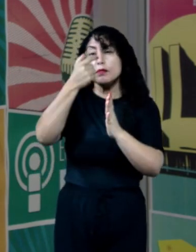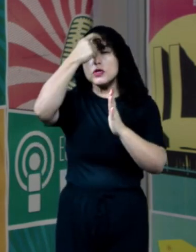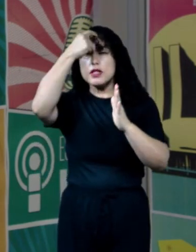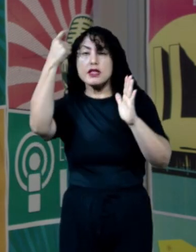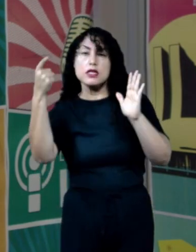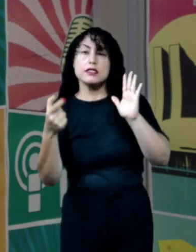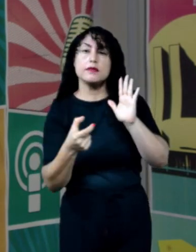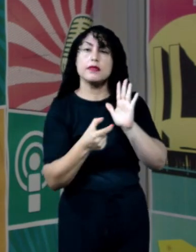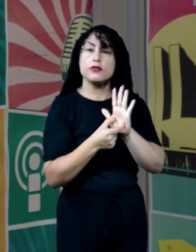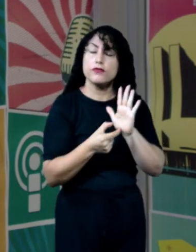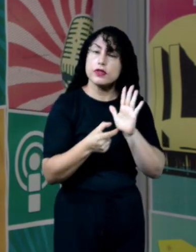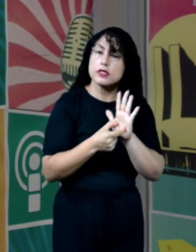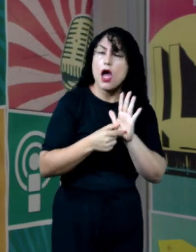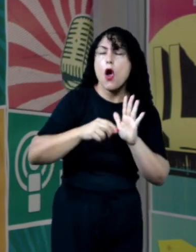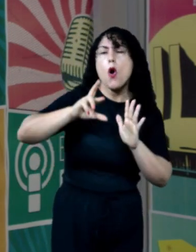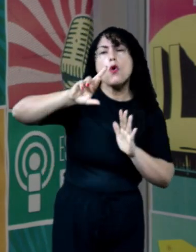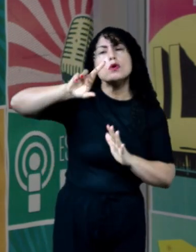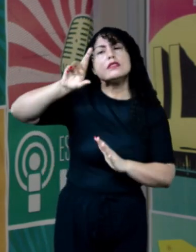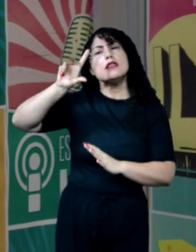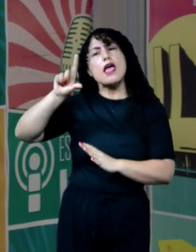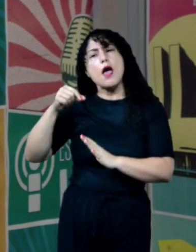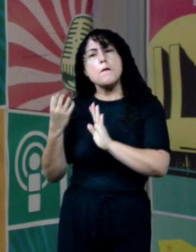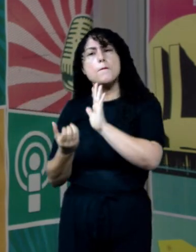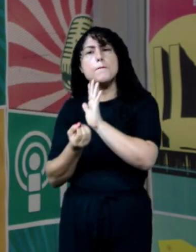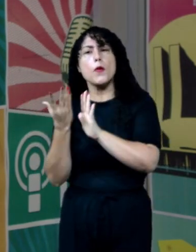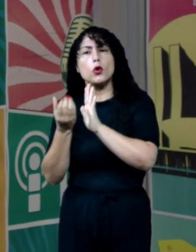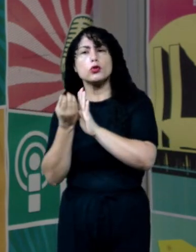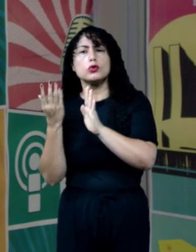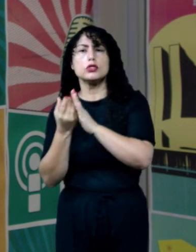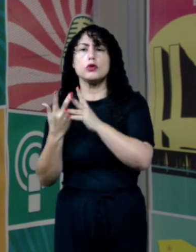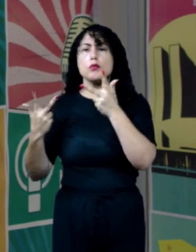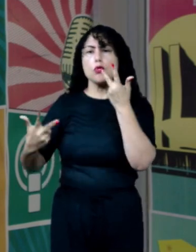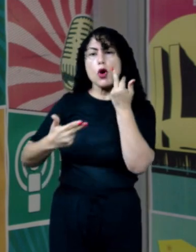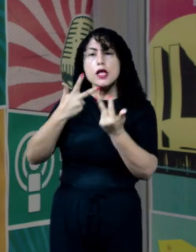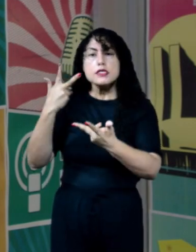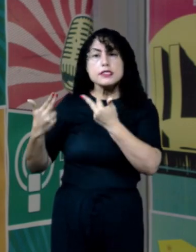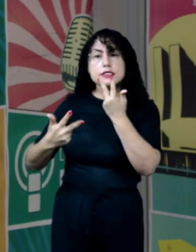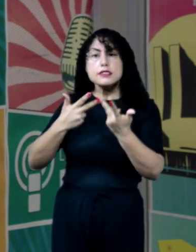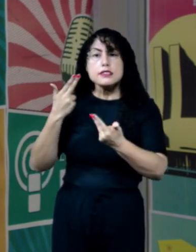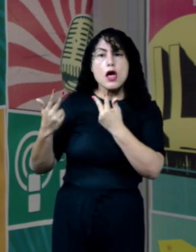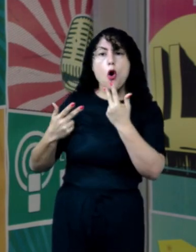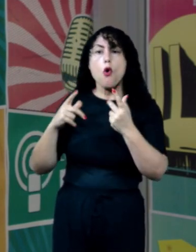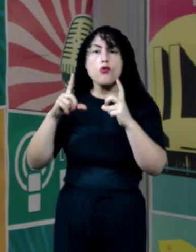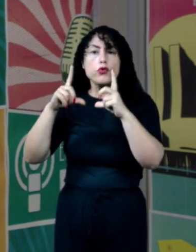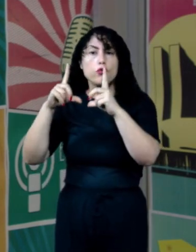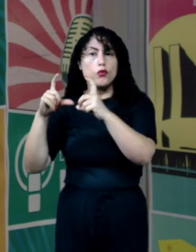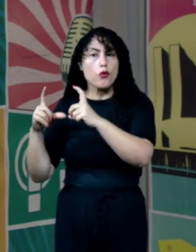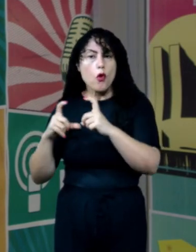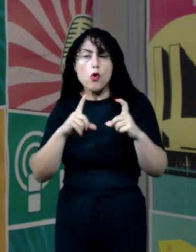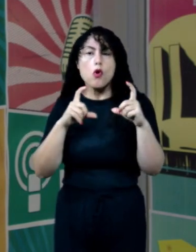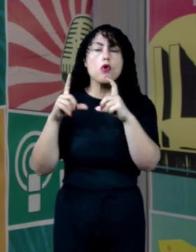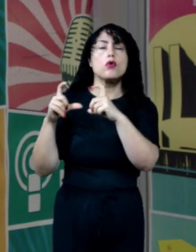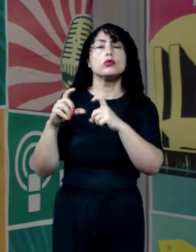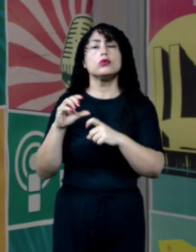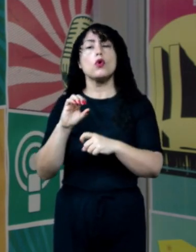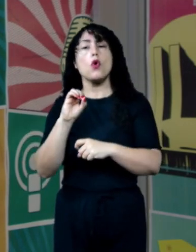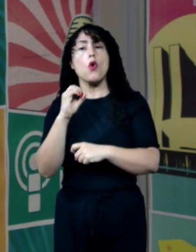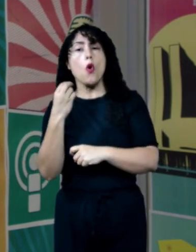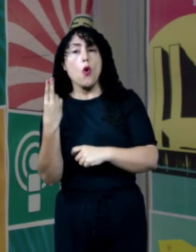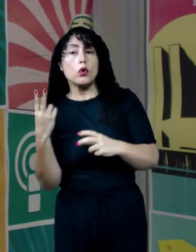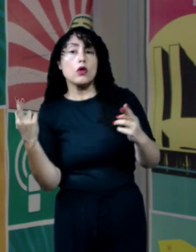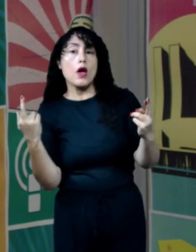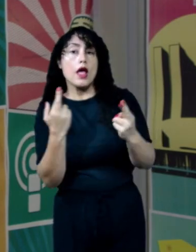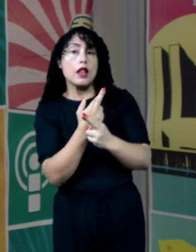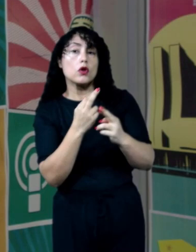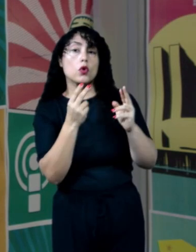artificial, se são produzidas por Photoshop, por edição, se elas são relacionadas